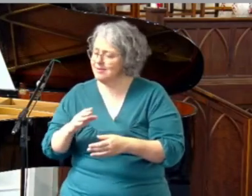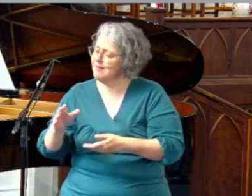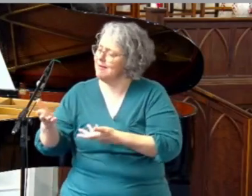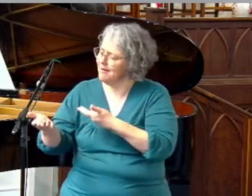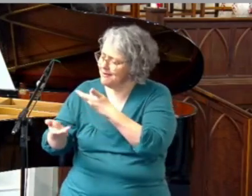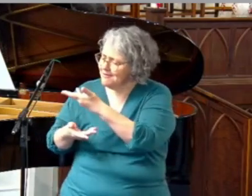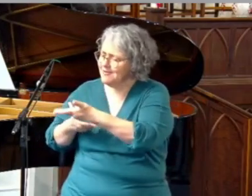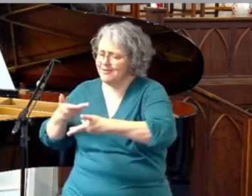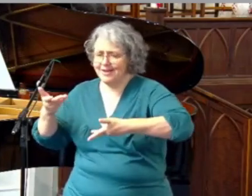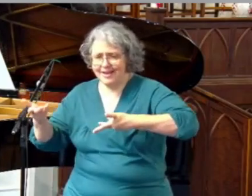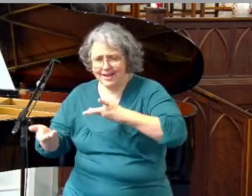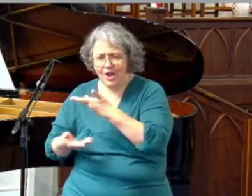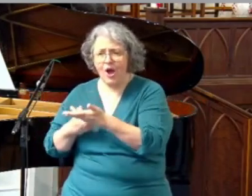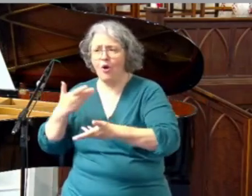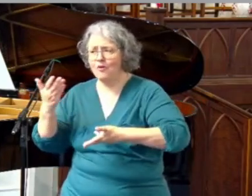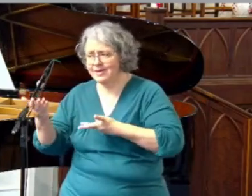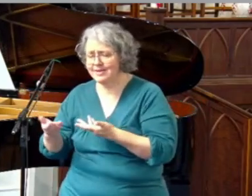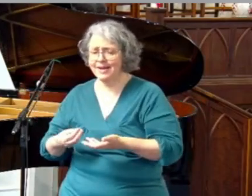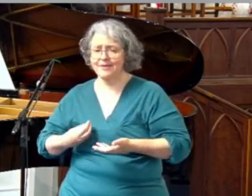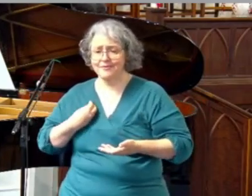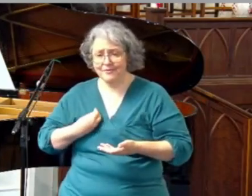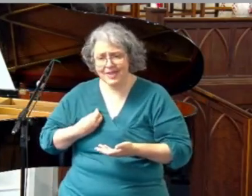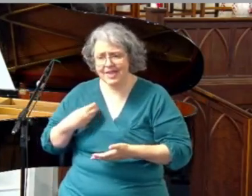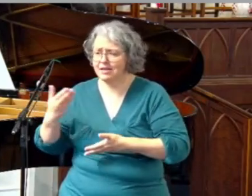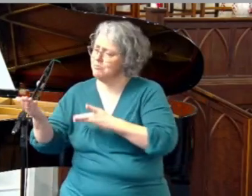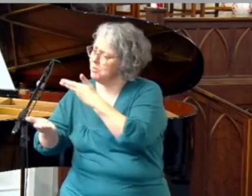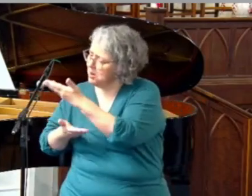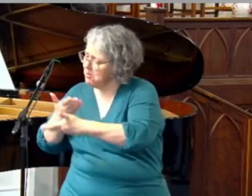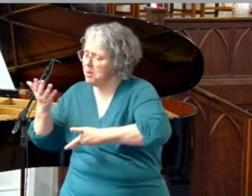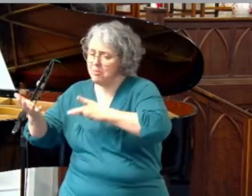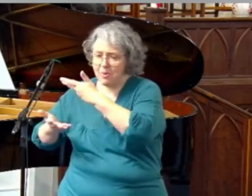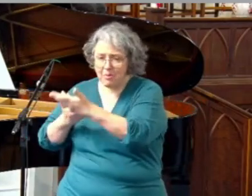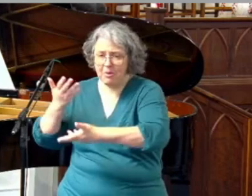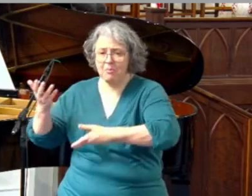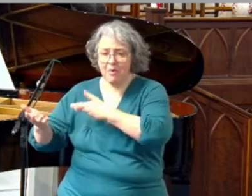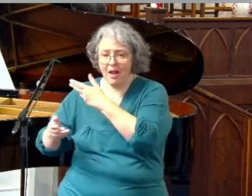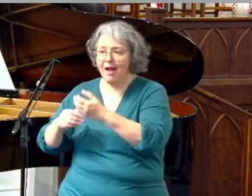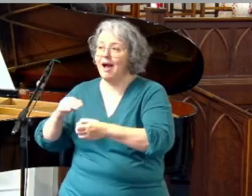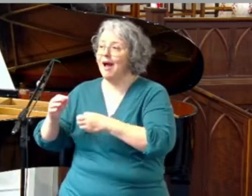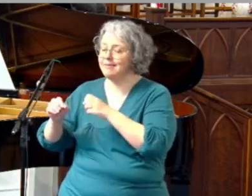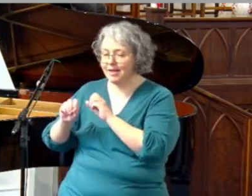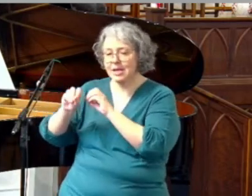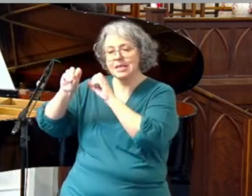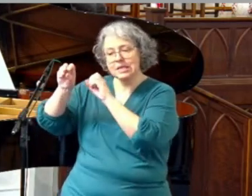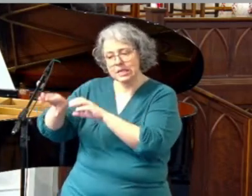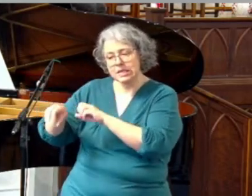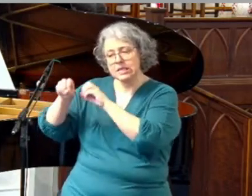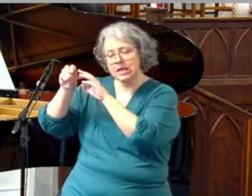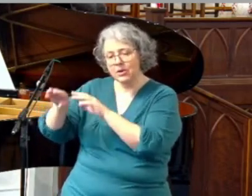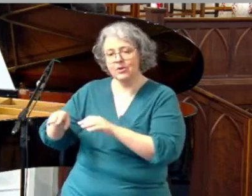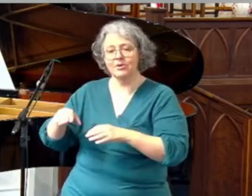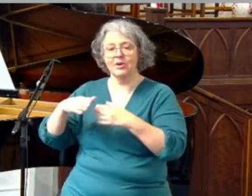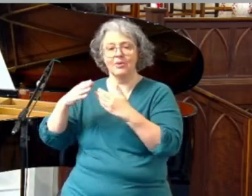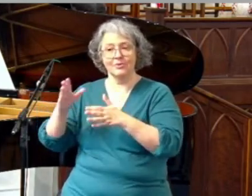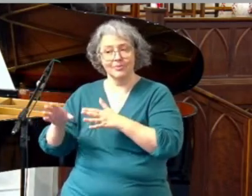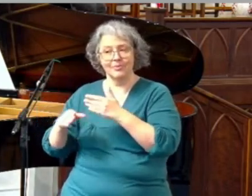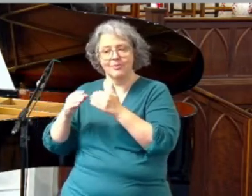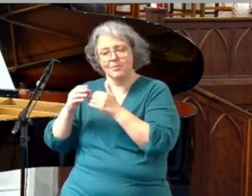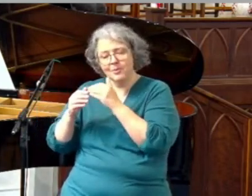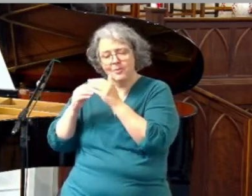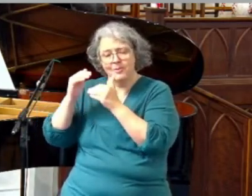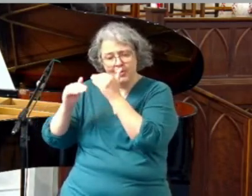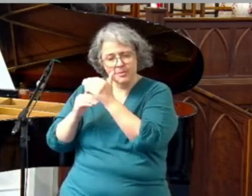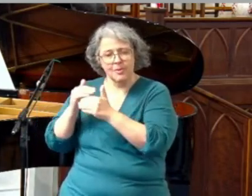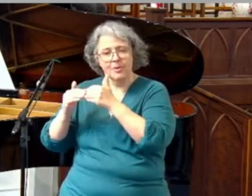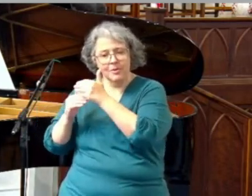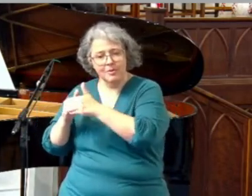vida. E assim o Evangelho é pregado, o Evangelho é ministrado e pessoas estão